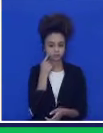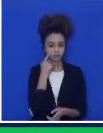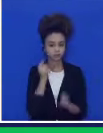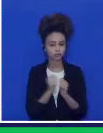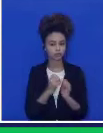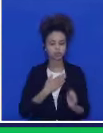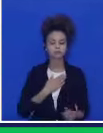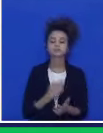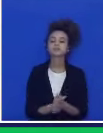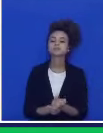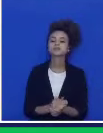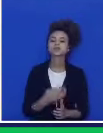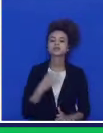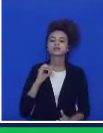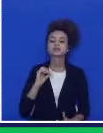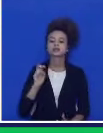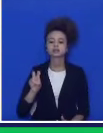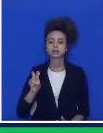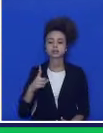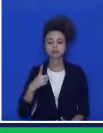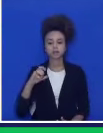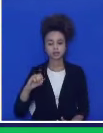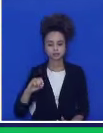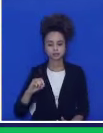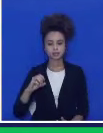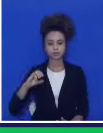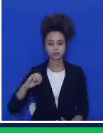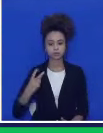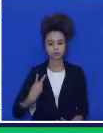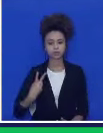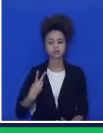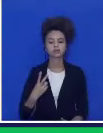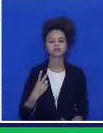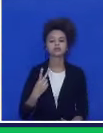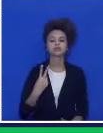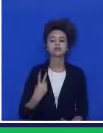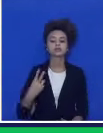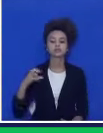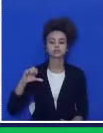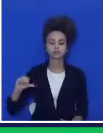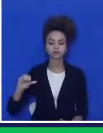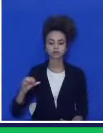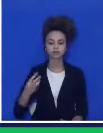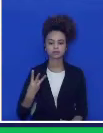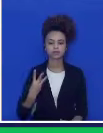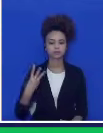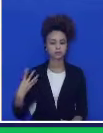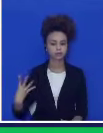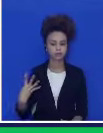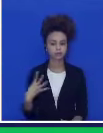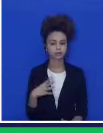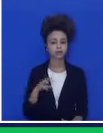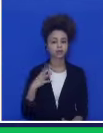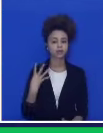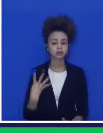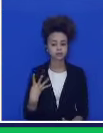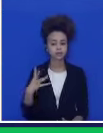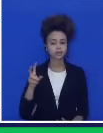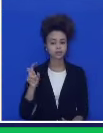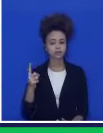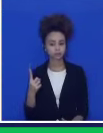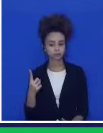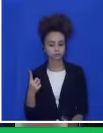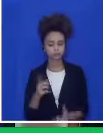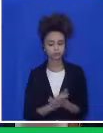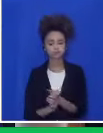conferir. 05, 10, 02, 29, 34 e